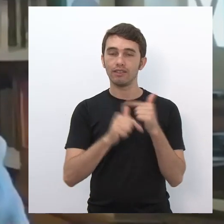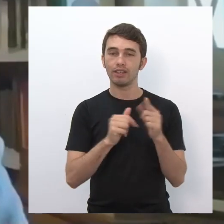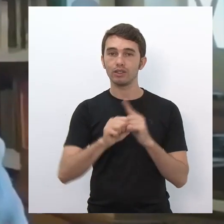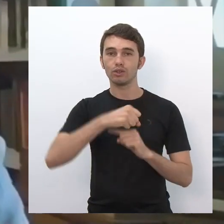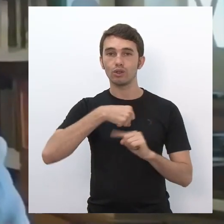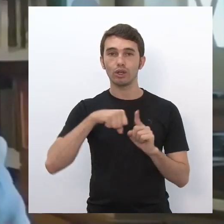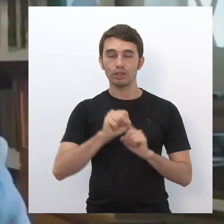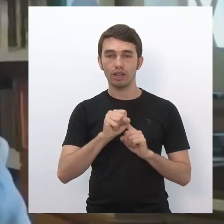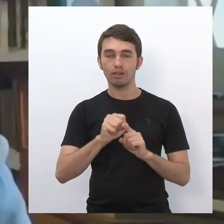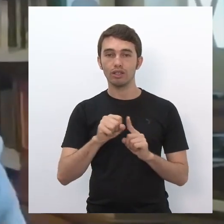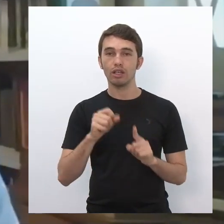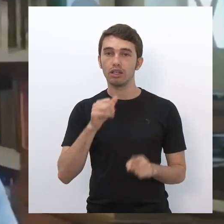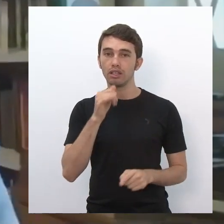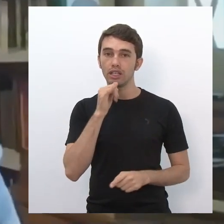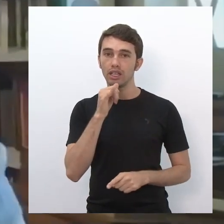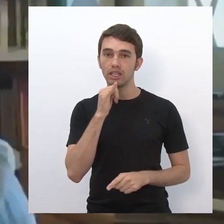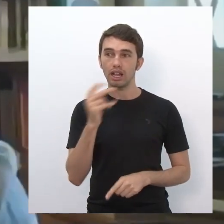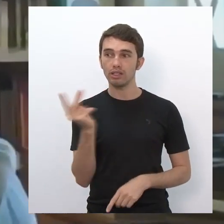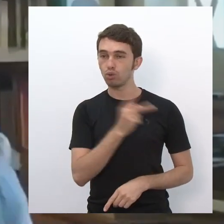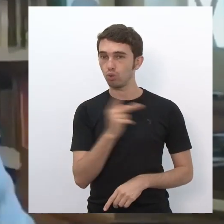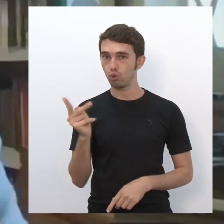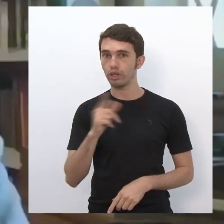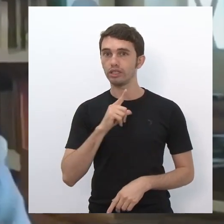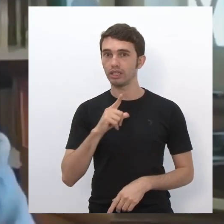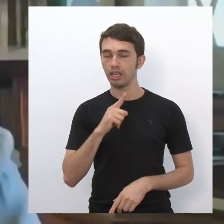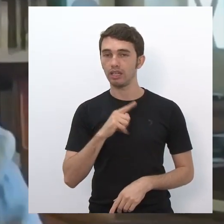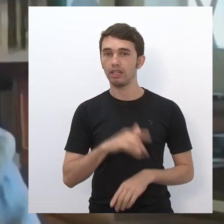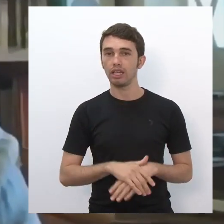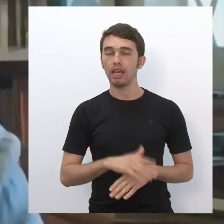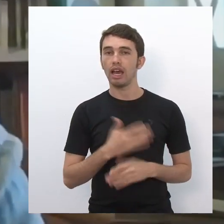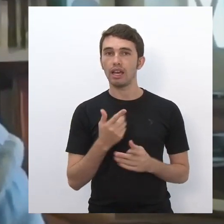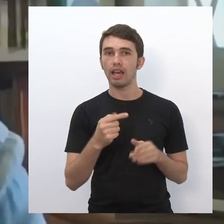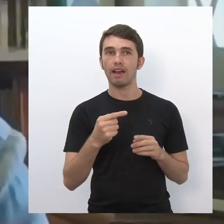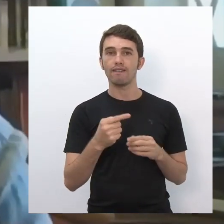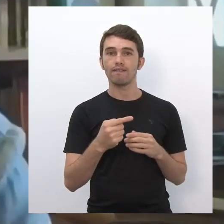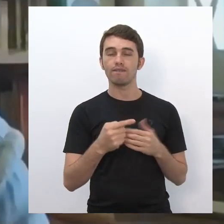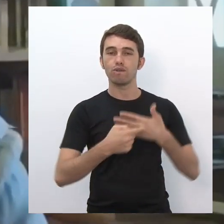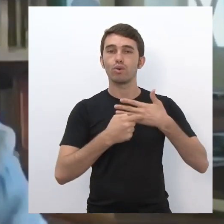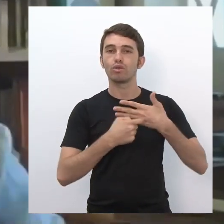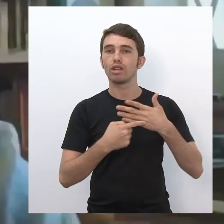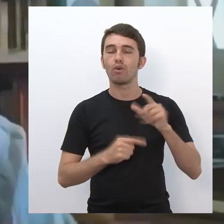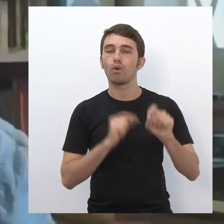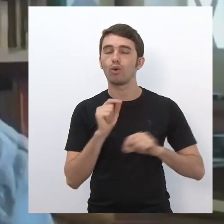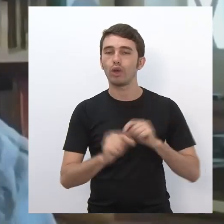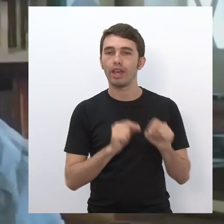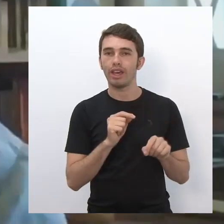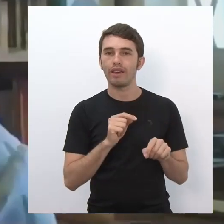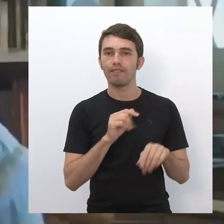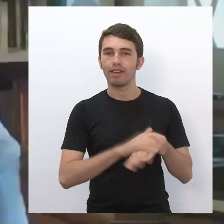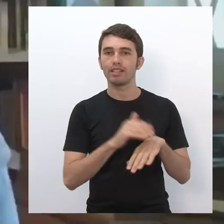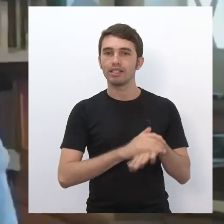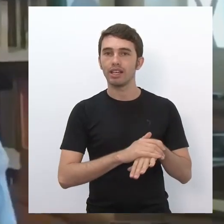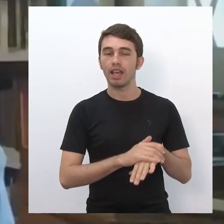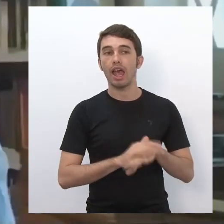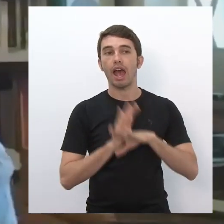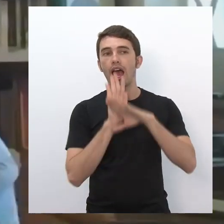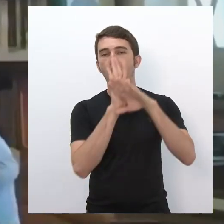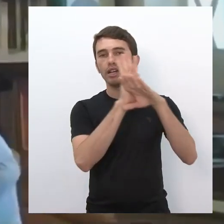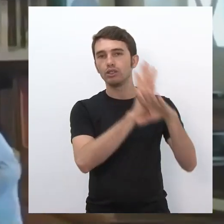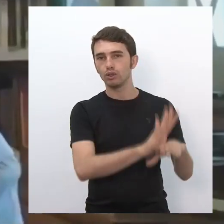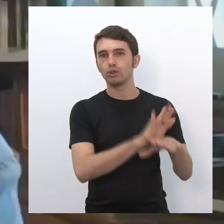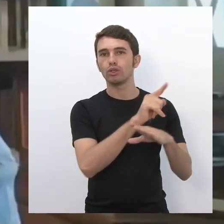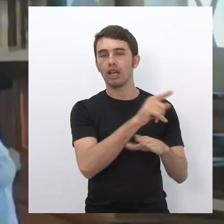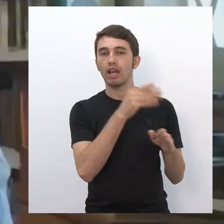E a função do serviço social, o serviço social tem duas funções, né? Uma função é ajudar